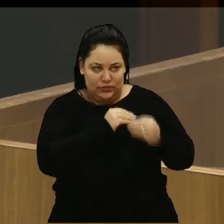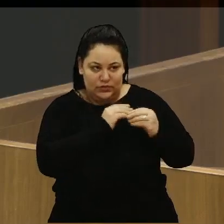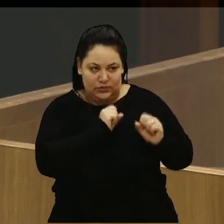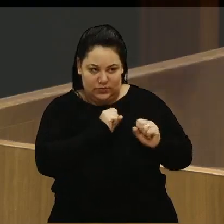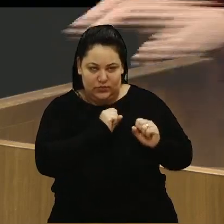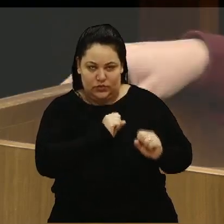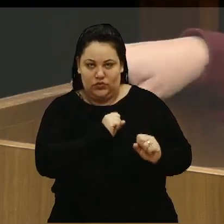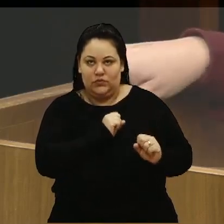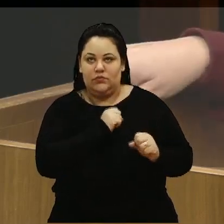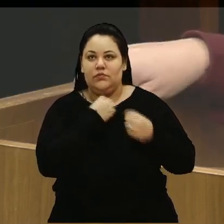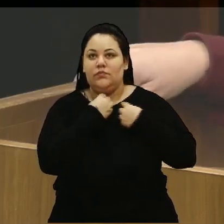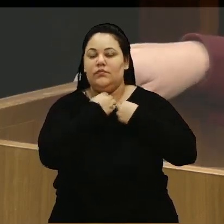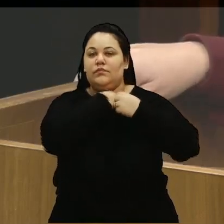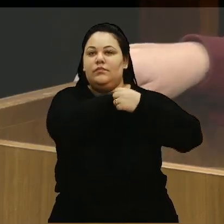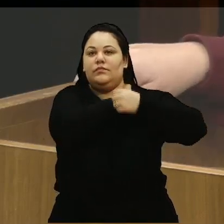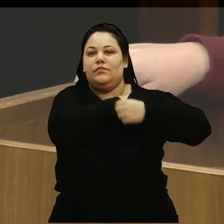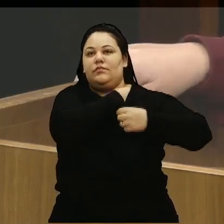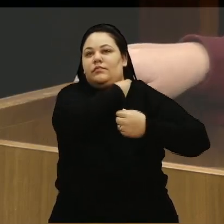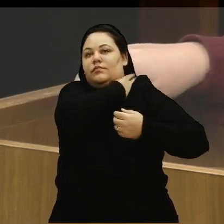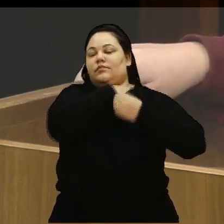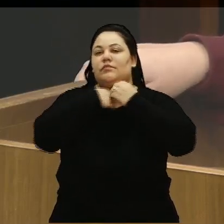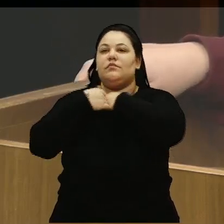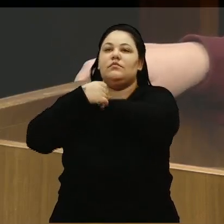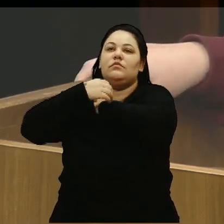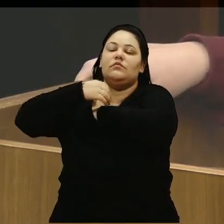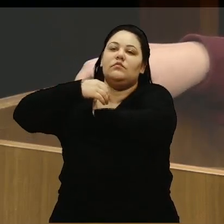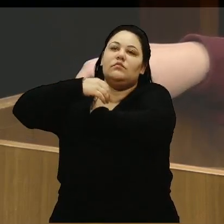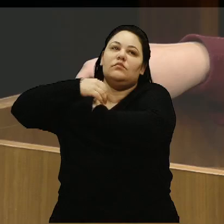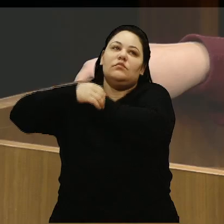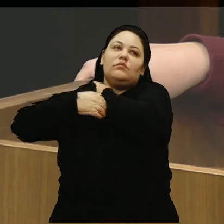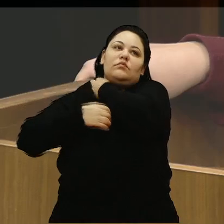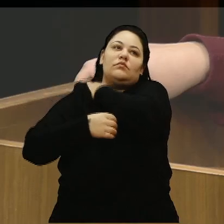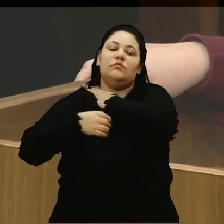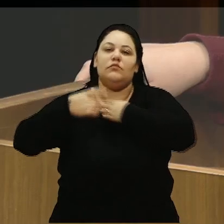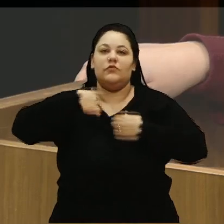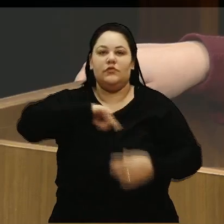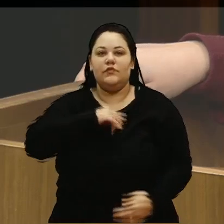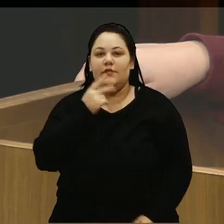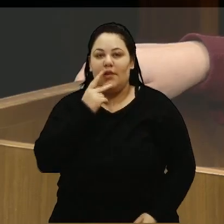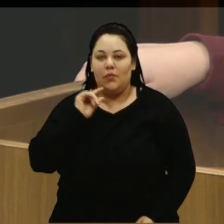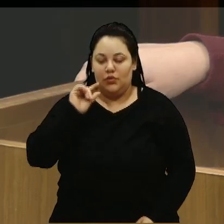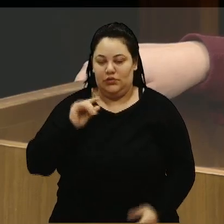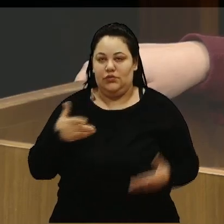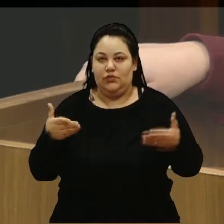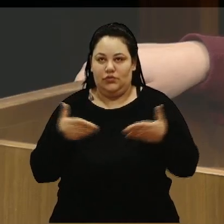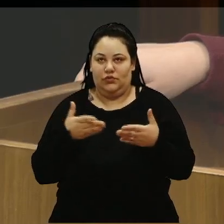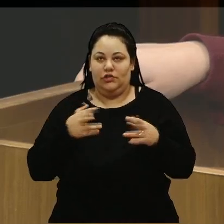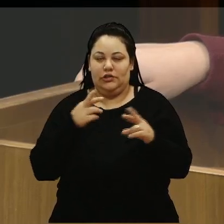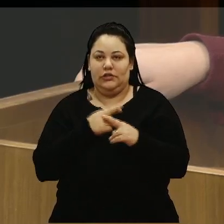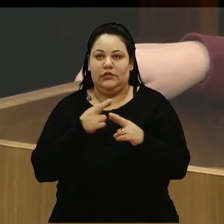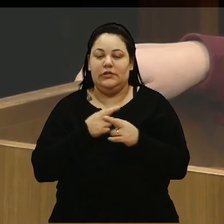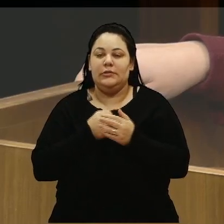vereador, eu vou falar um pouquinho hoje da questão